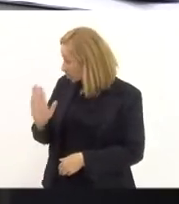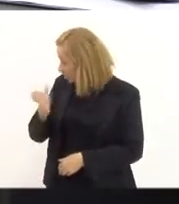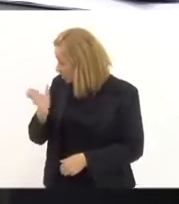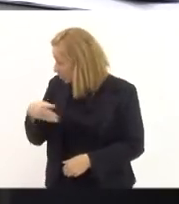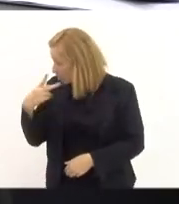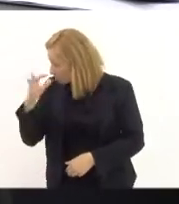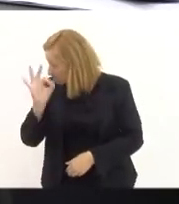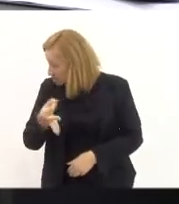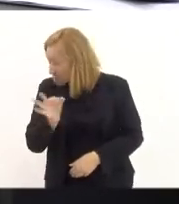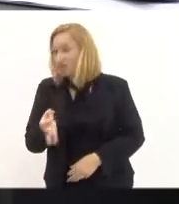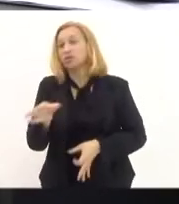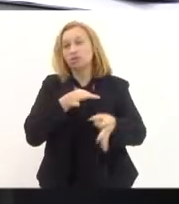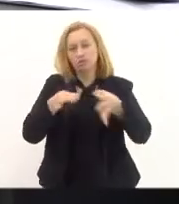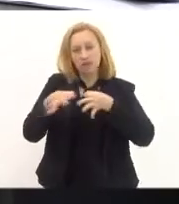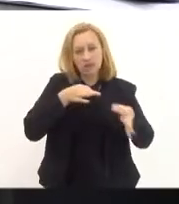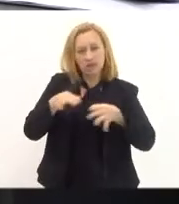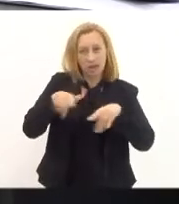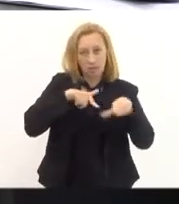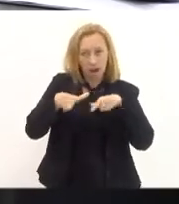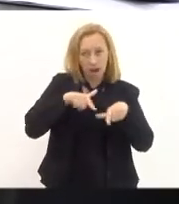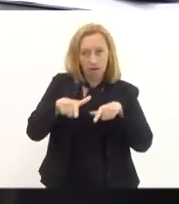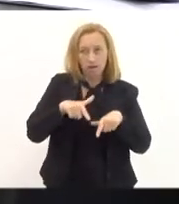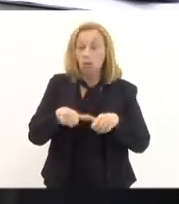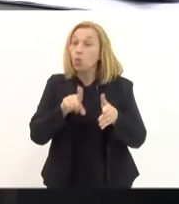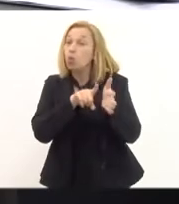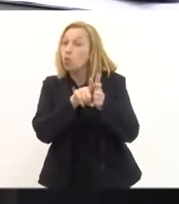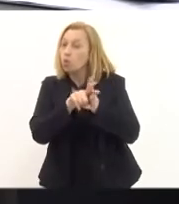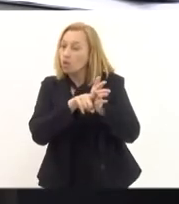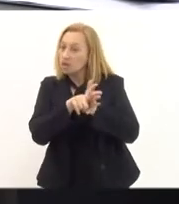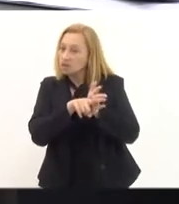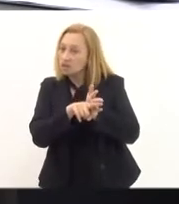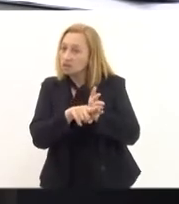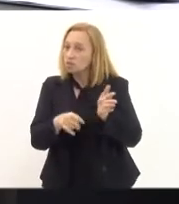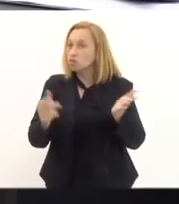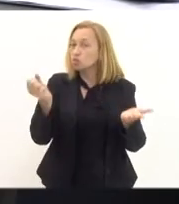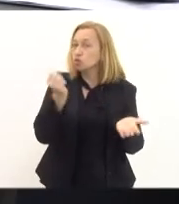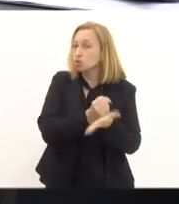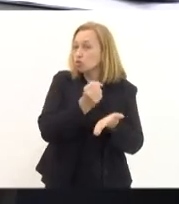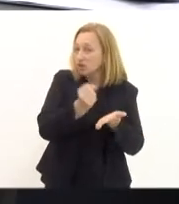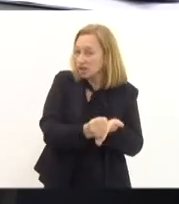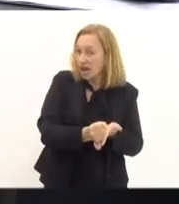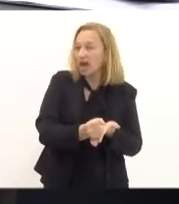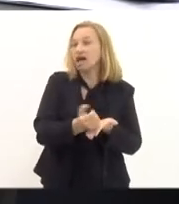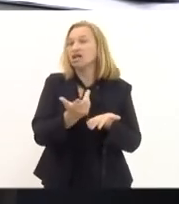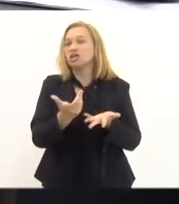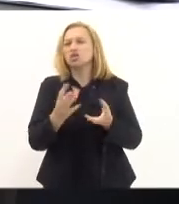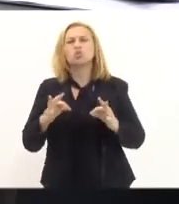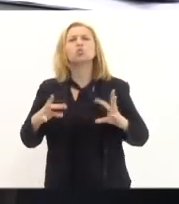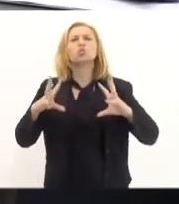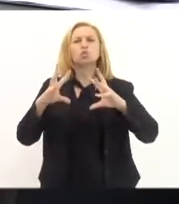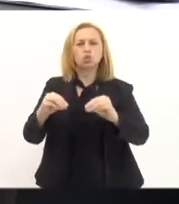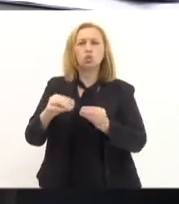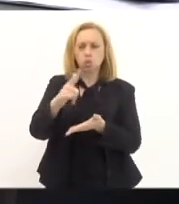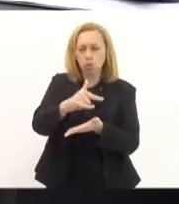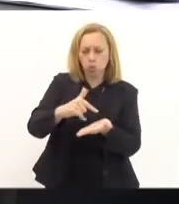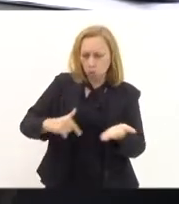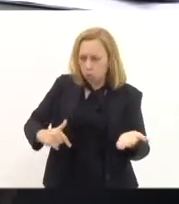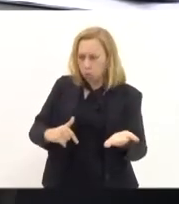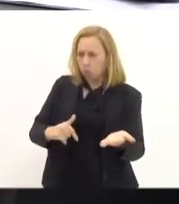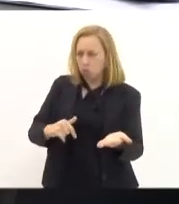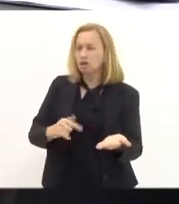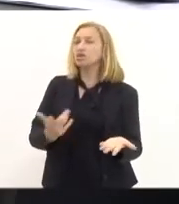correto plano de trabalho o exame dos contratos de concessão seus anexos seus aditivos